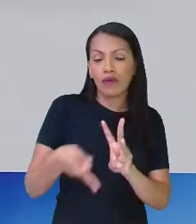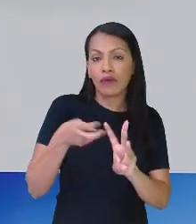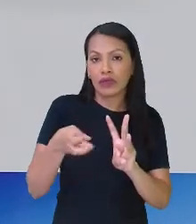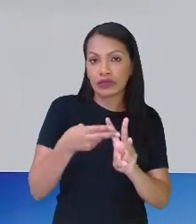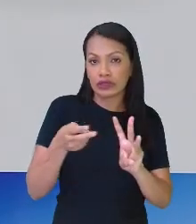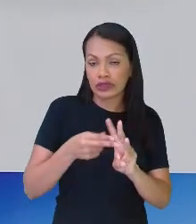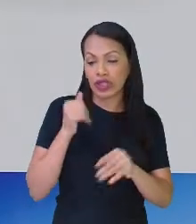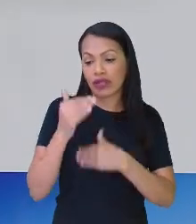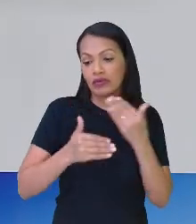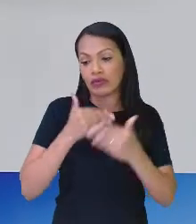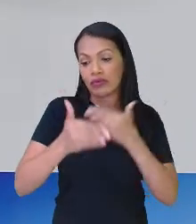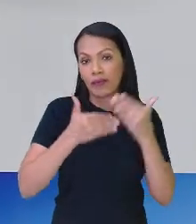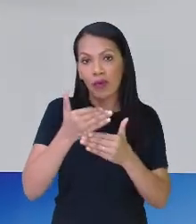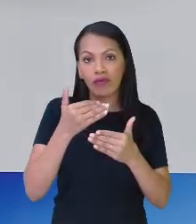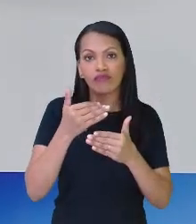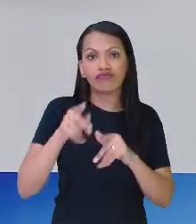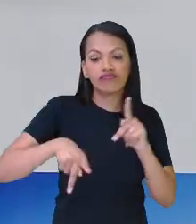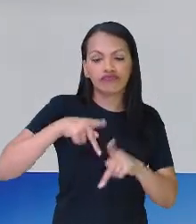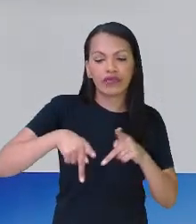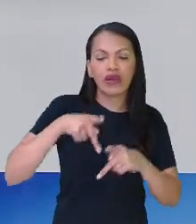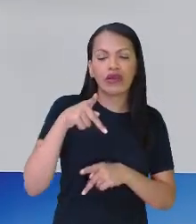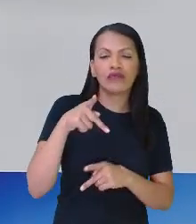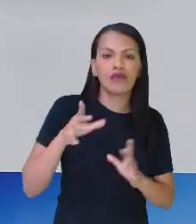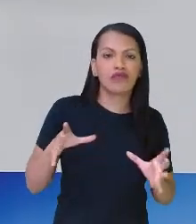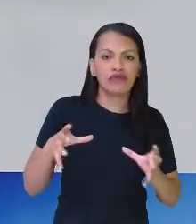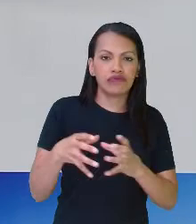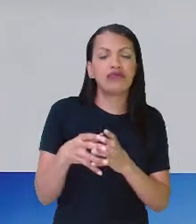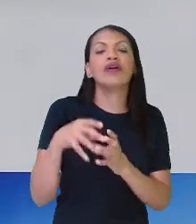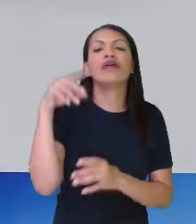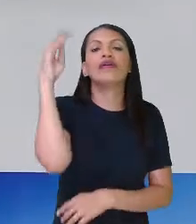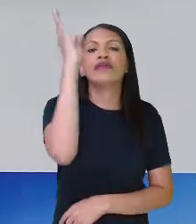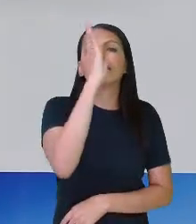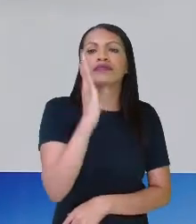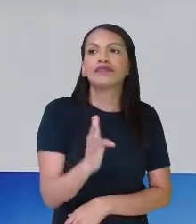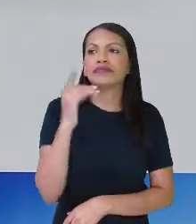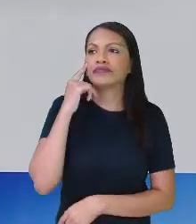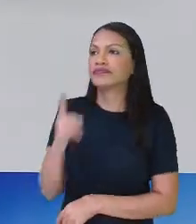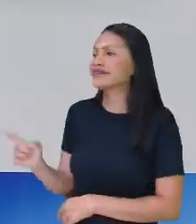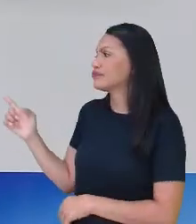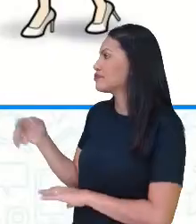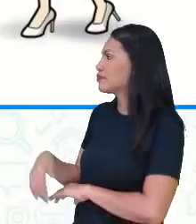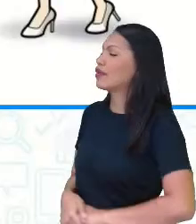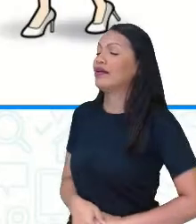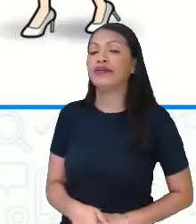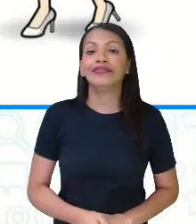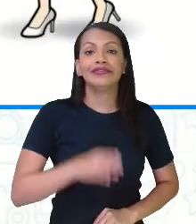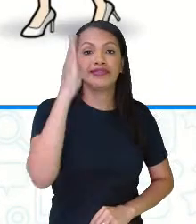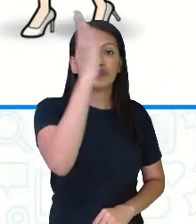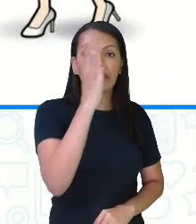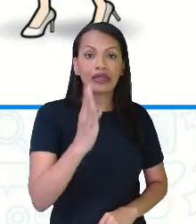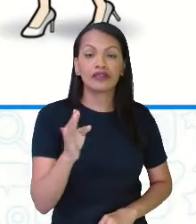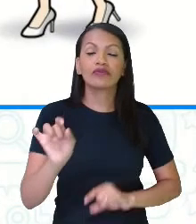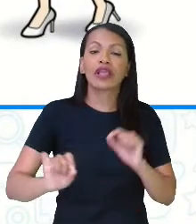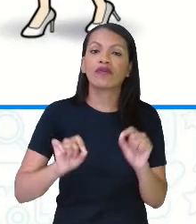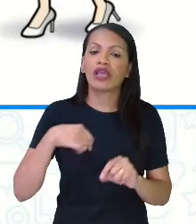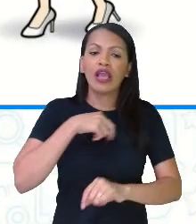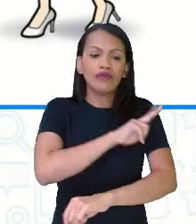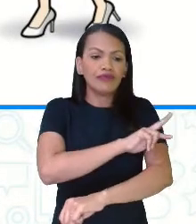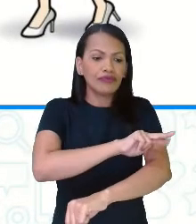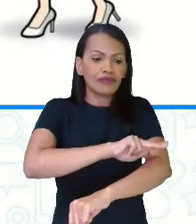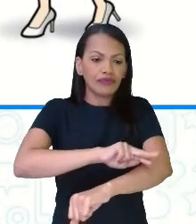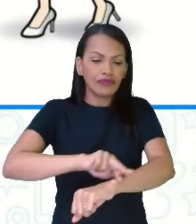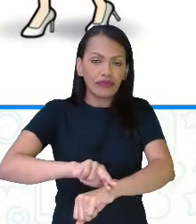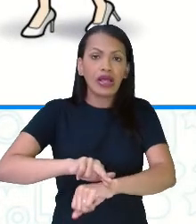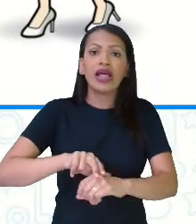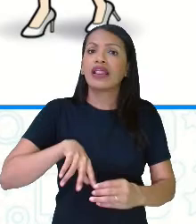nosso povo Brasil. Lembra? Eu coloquei isso aqui, ó, que a população brasileira é bastante miscigenada. Isso ocorreu em